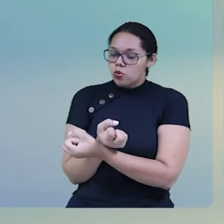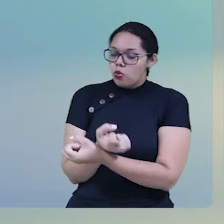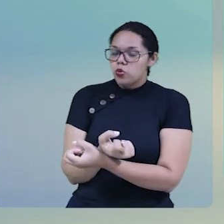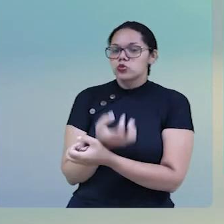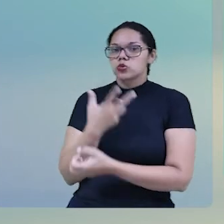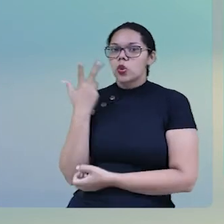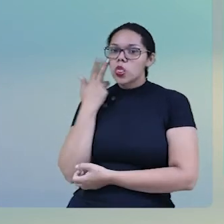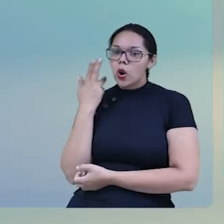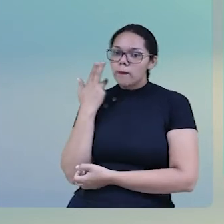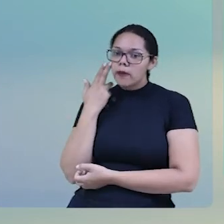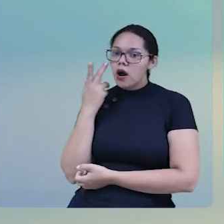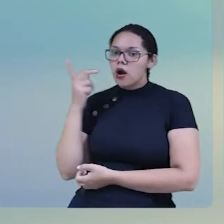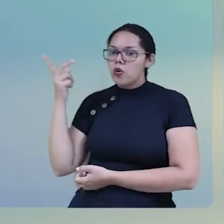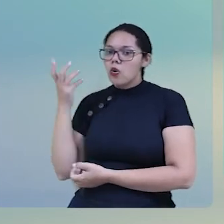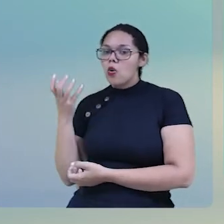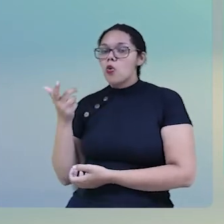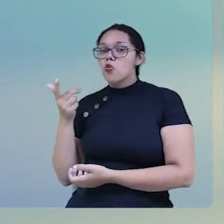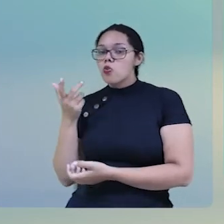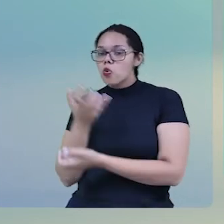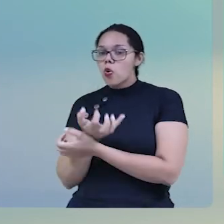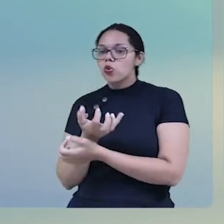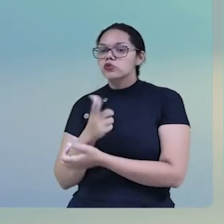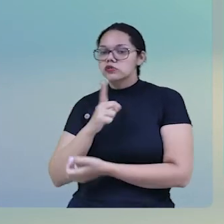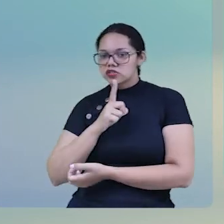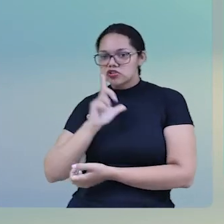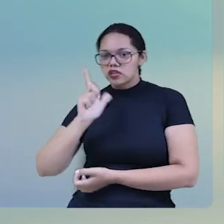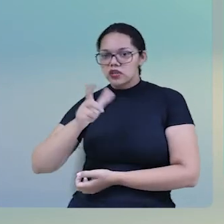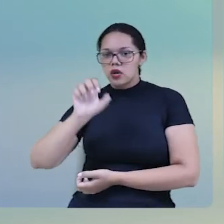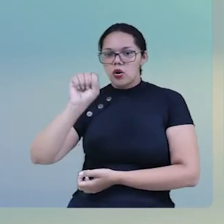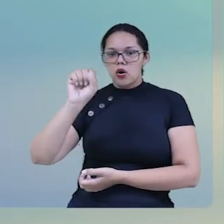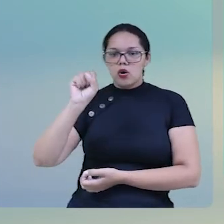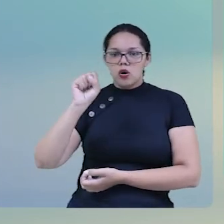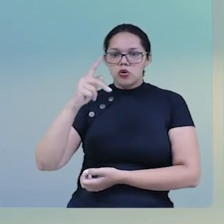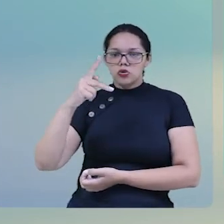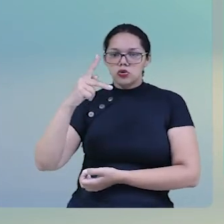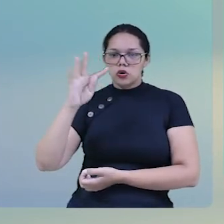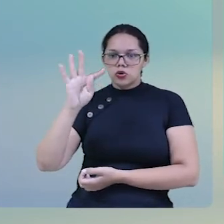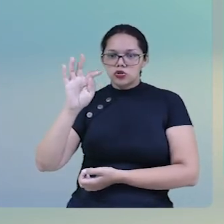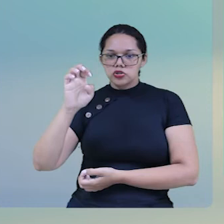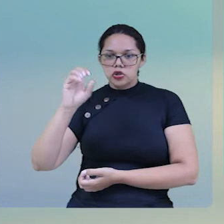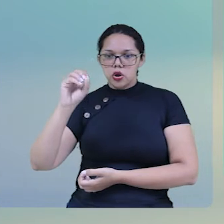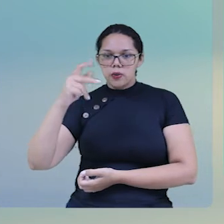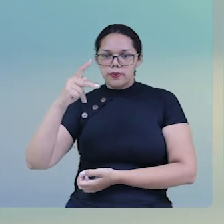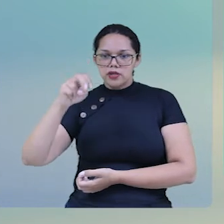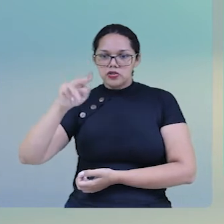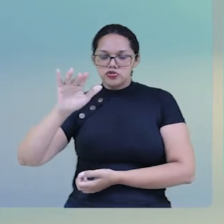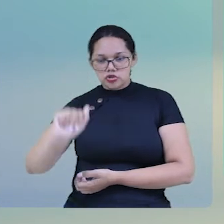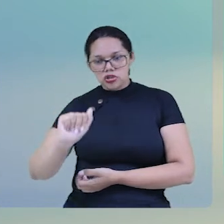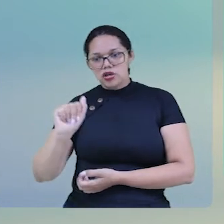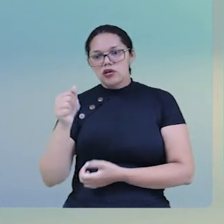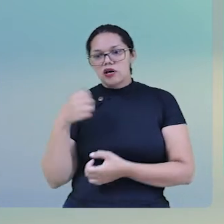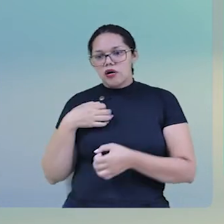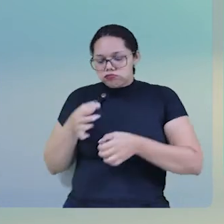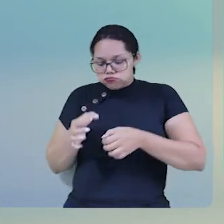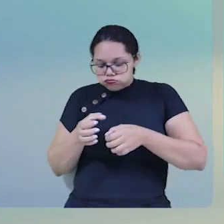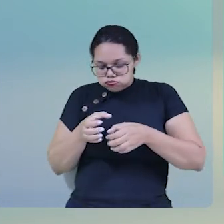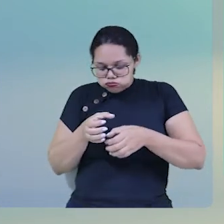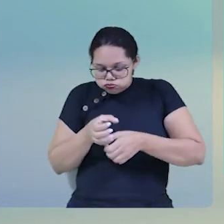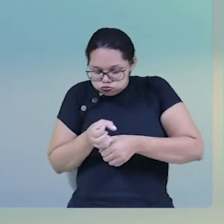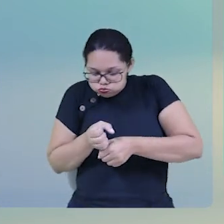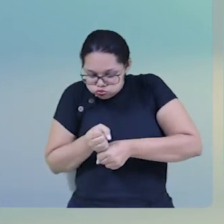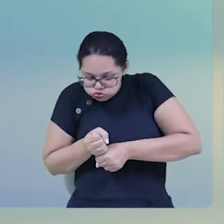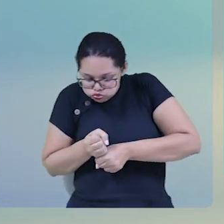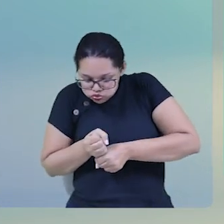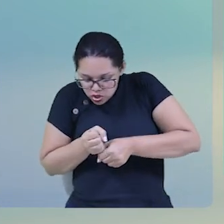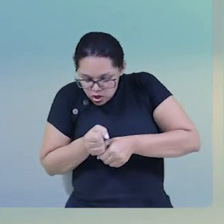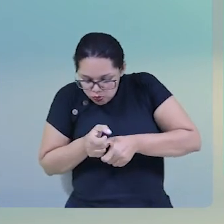um osso com osteopenia, um osso com osteoporose, e aqui já um osso